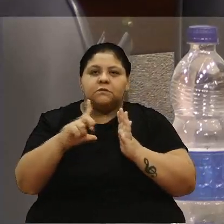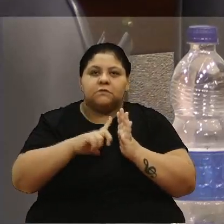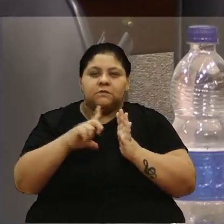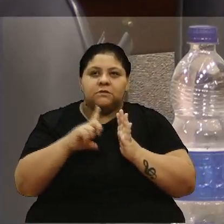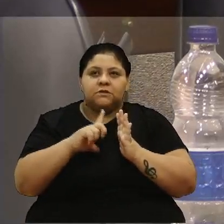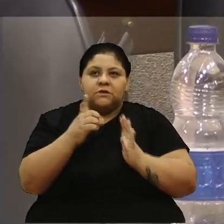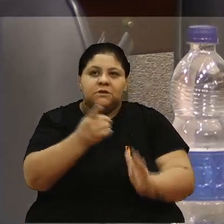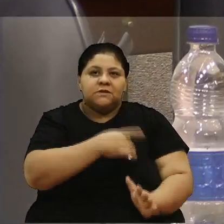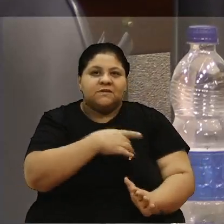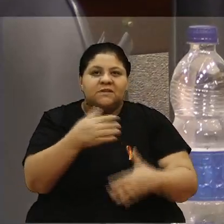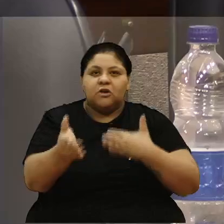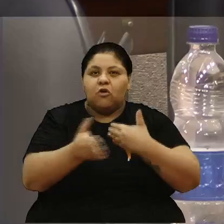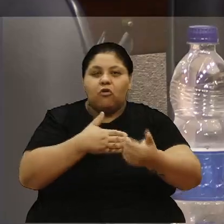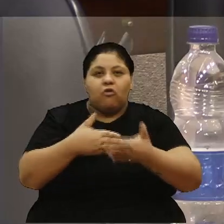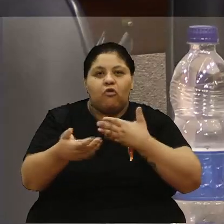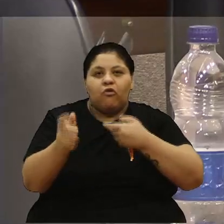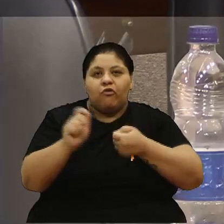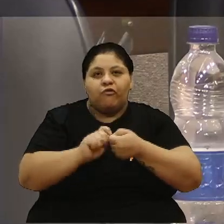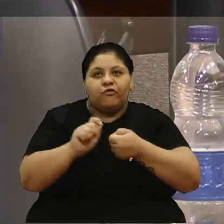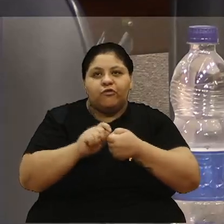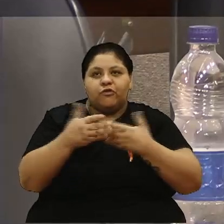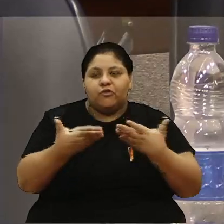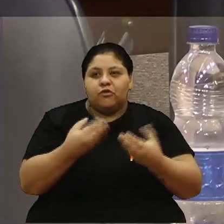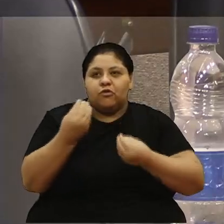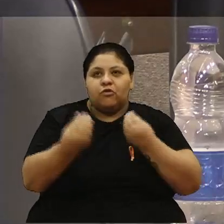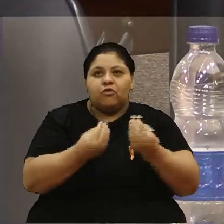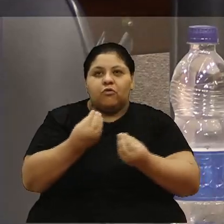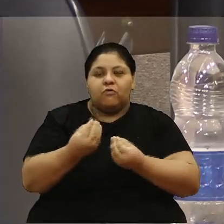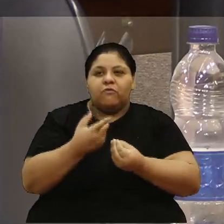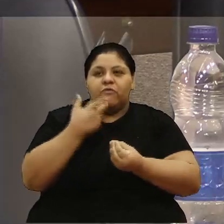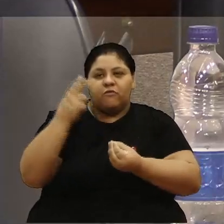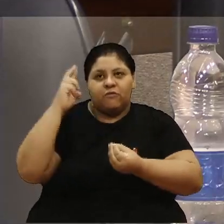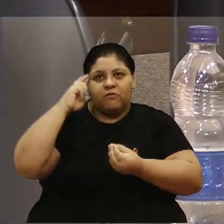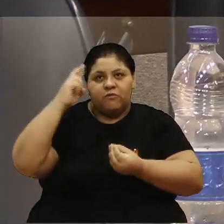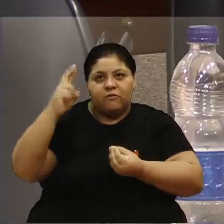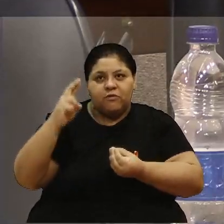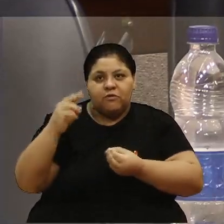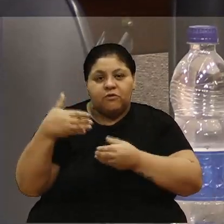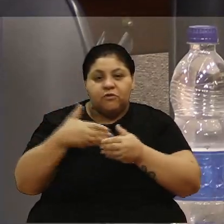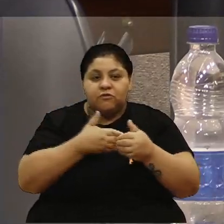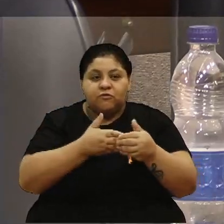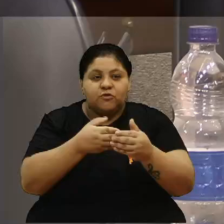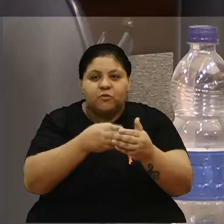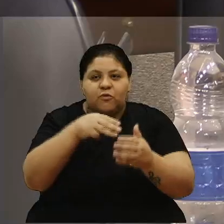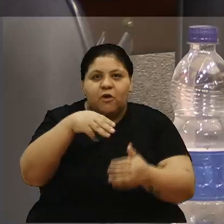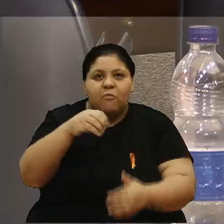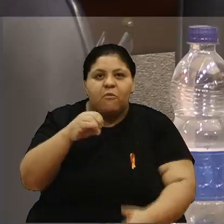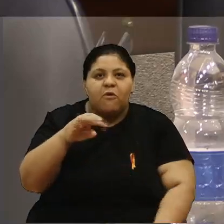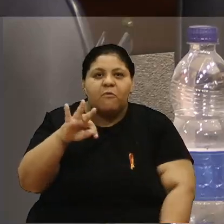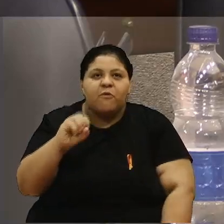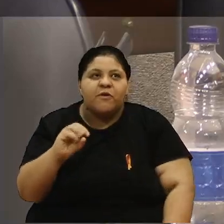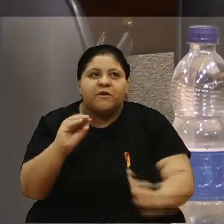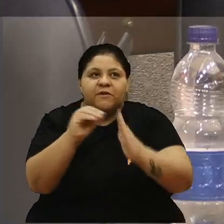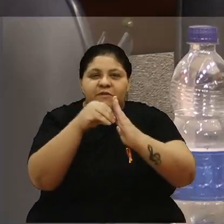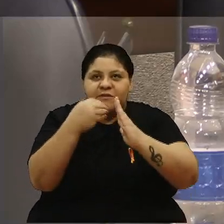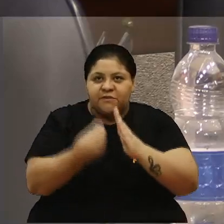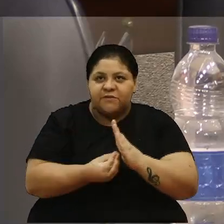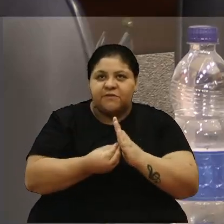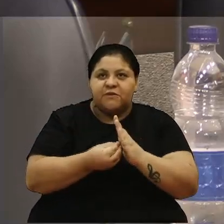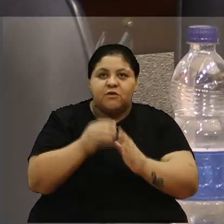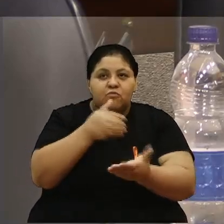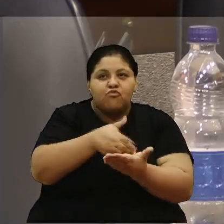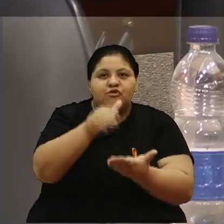medo. Qualquer coisinha que tu fosse fazer, como disse aquela senhora ontem, se ela fosse atrás de uma moita lá, o SAMAI ia lá e